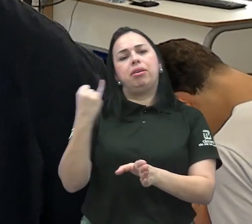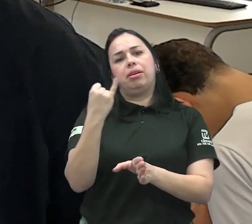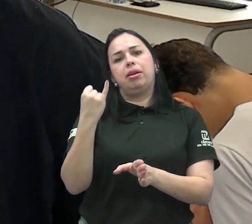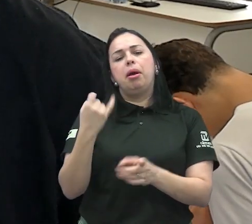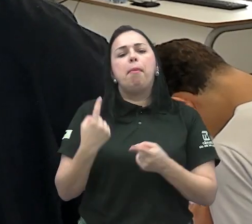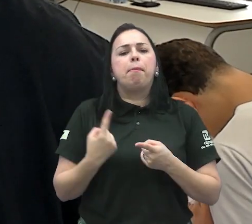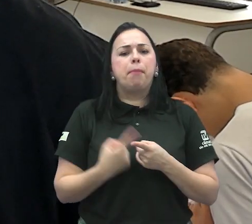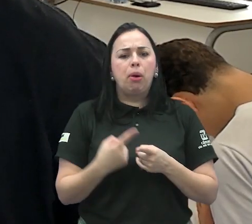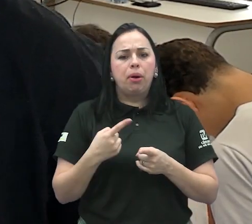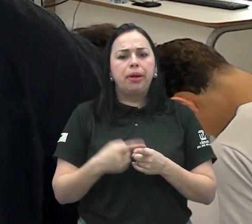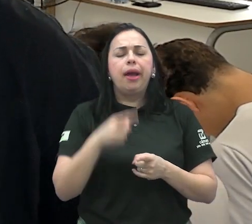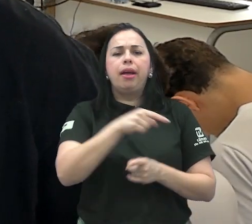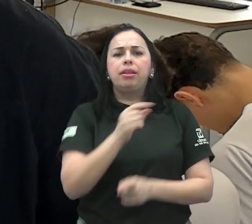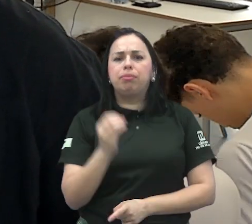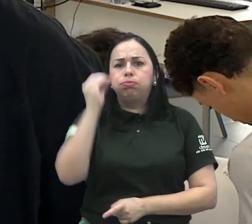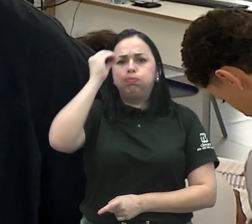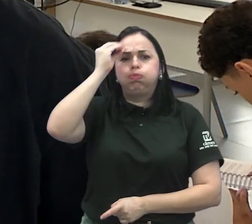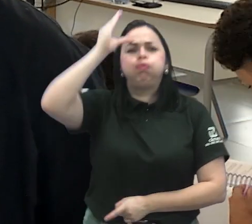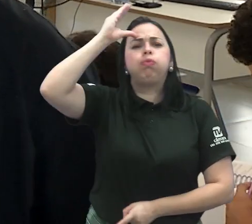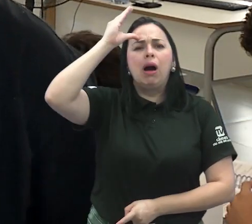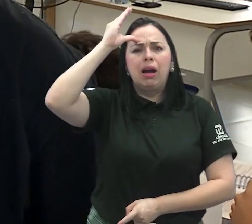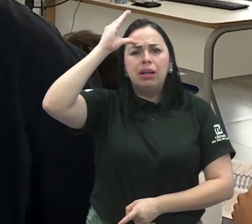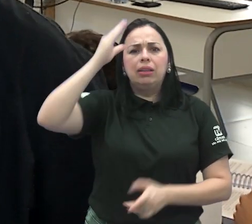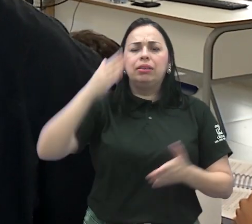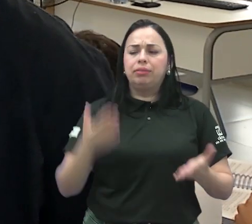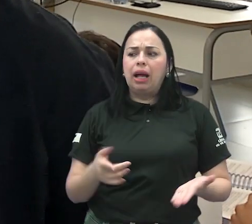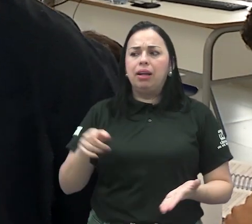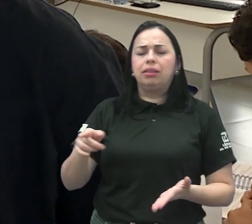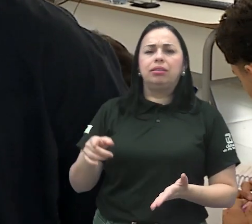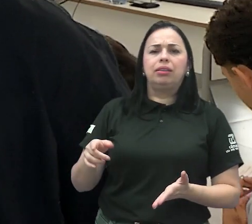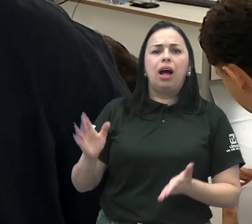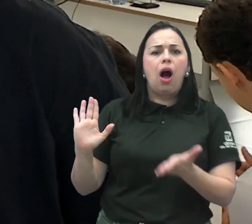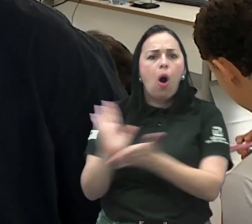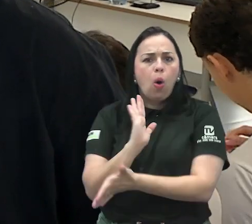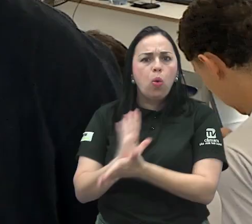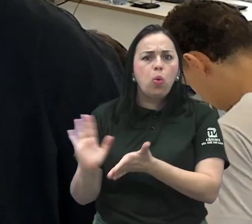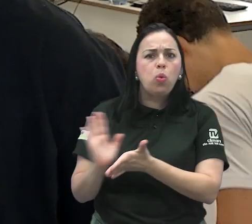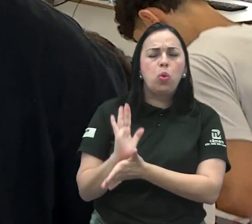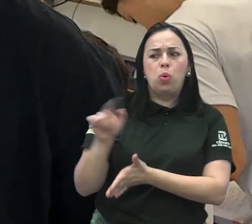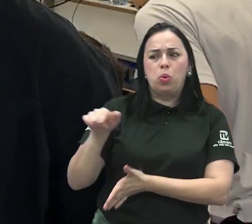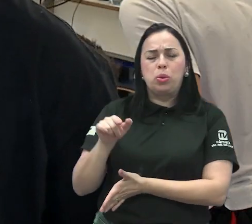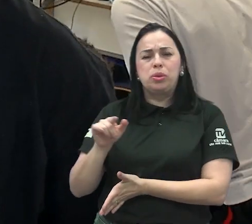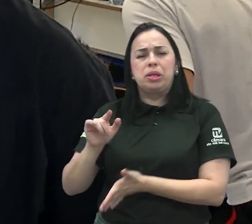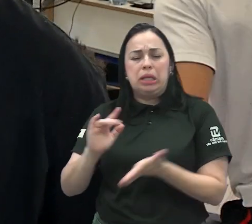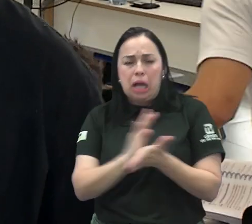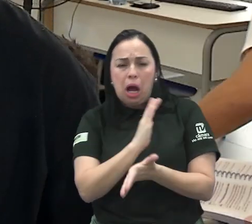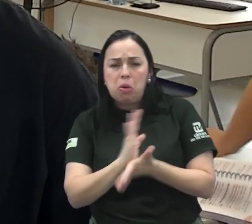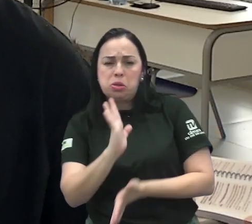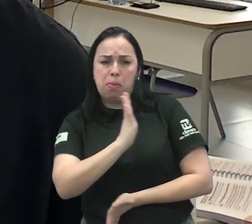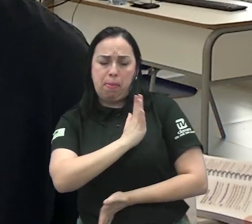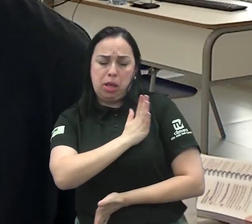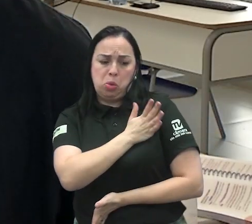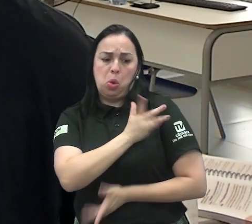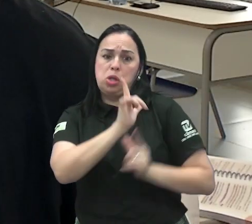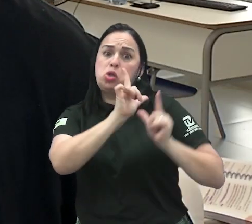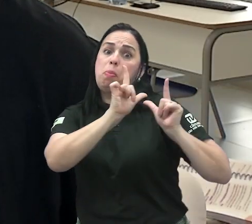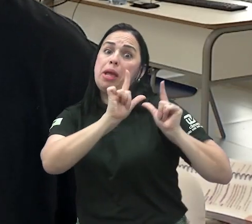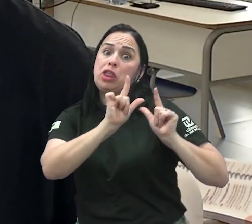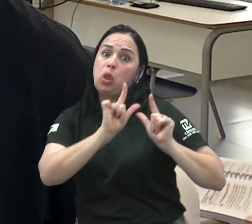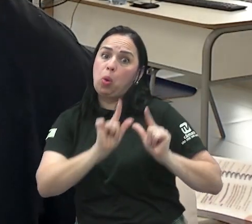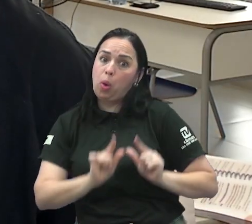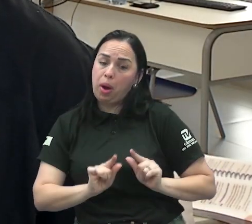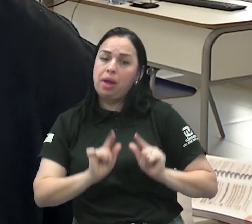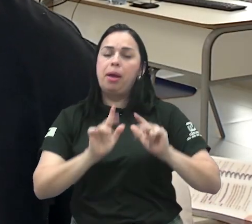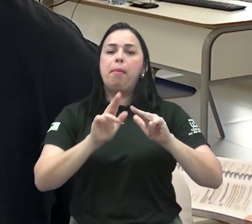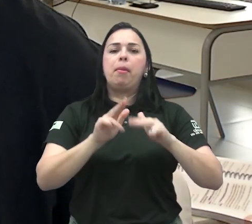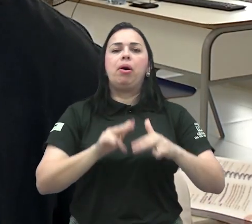projeto epistemológico, acho que é importante porque, de certa forma, a gente consegue desconstruir alguns tipos de preconceitos,